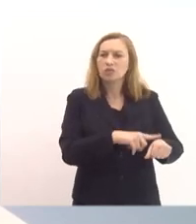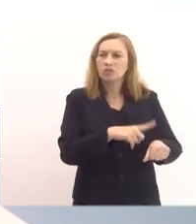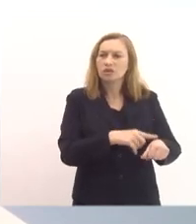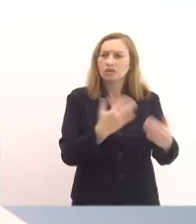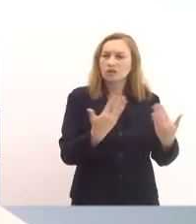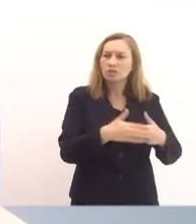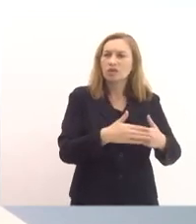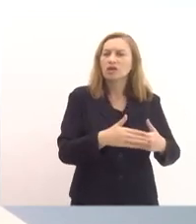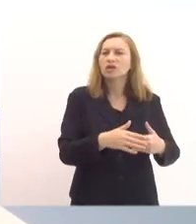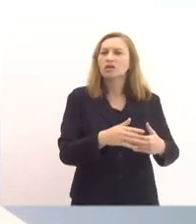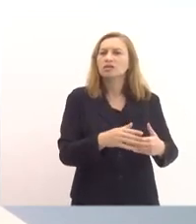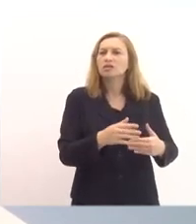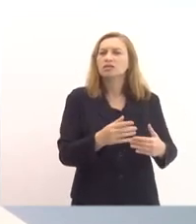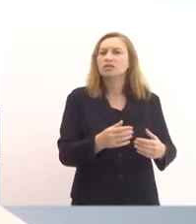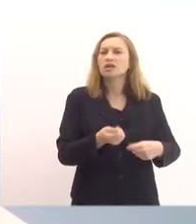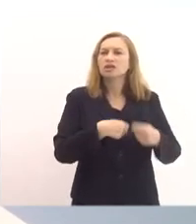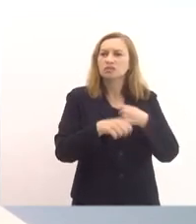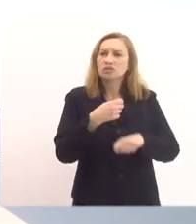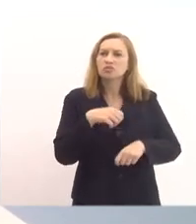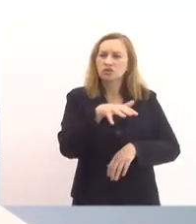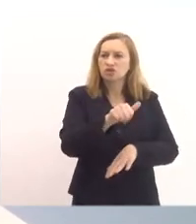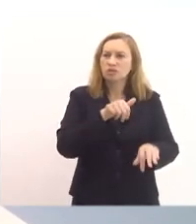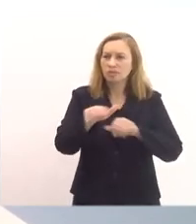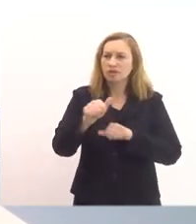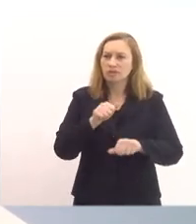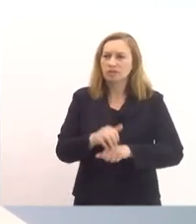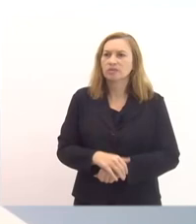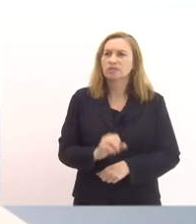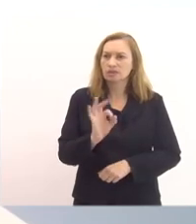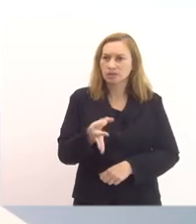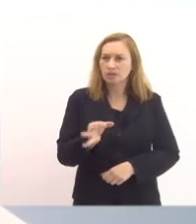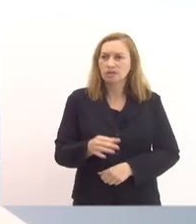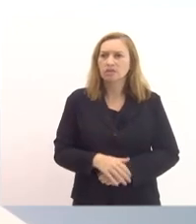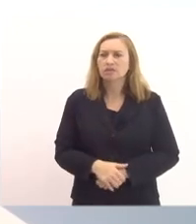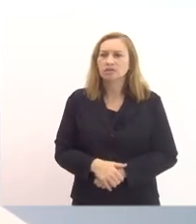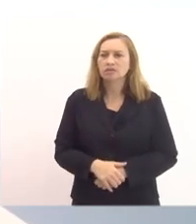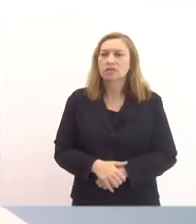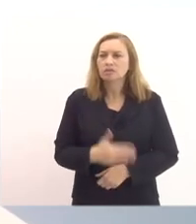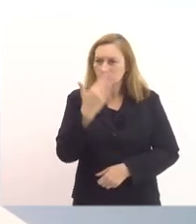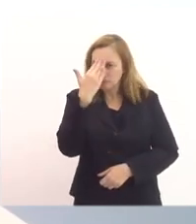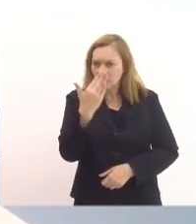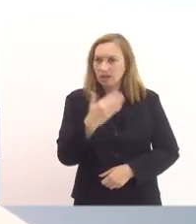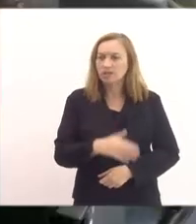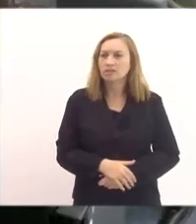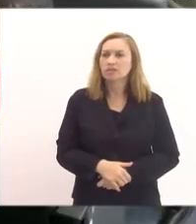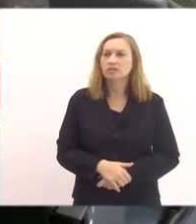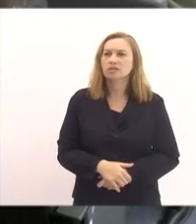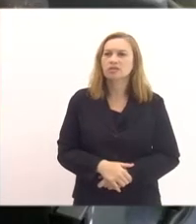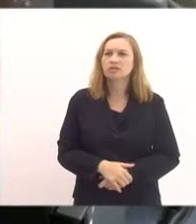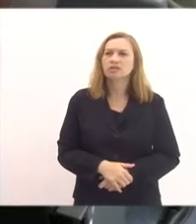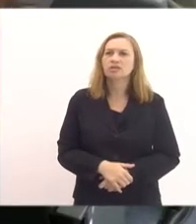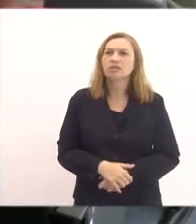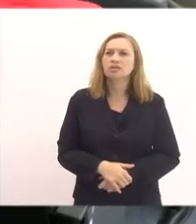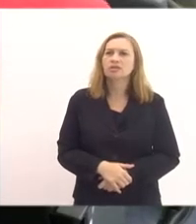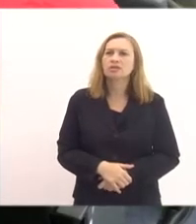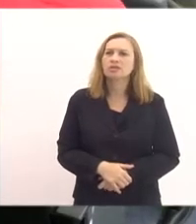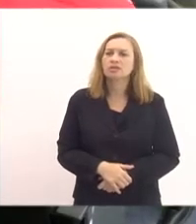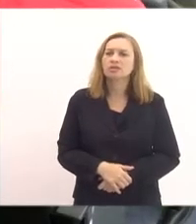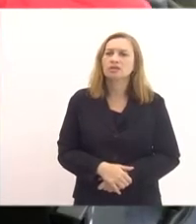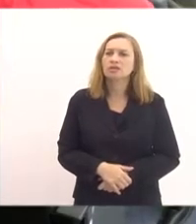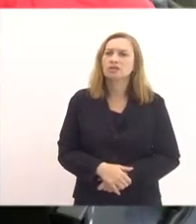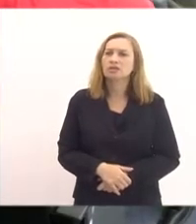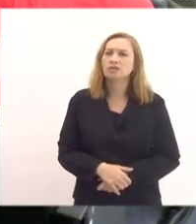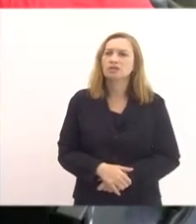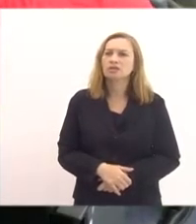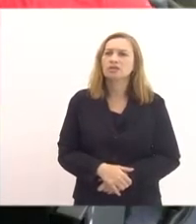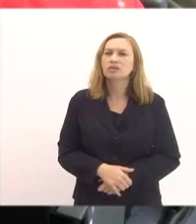nós pretendemos, como administração, promover esse chamamento. Tá certo? Muito obrigado. Valeu, Marcelo. Marcelo,